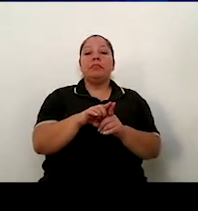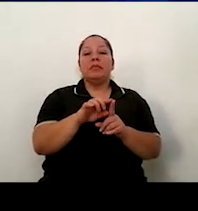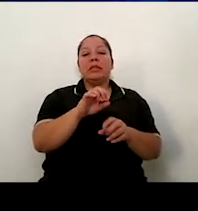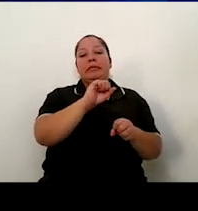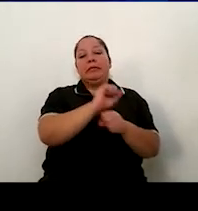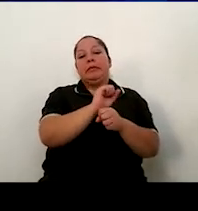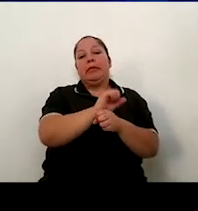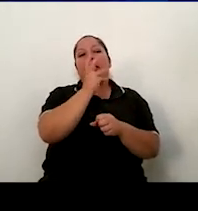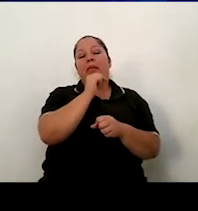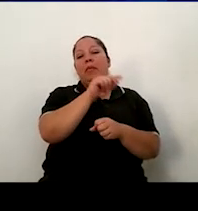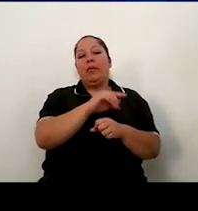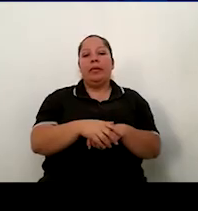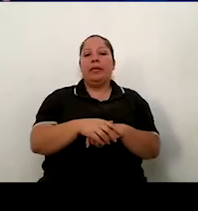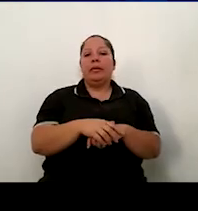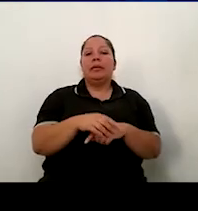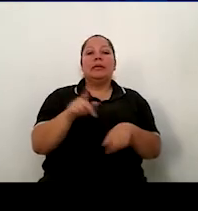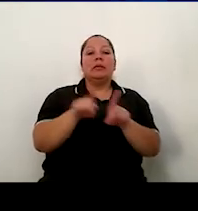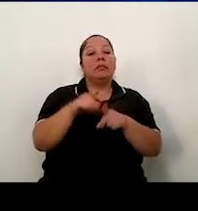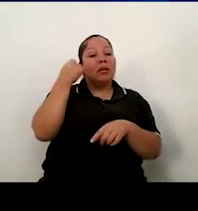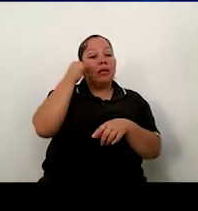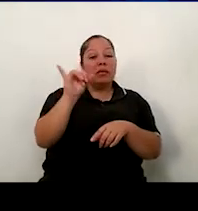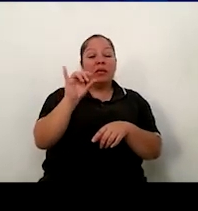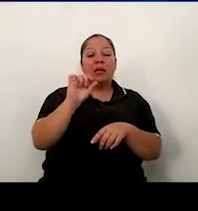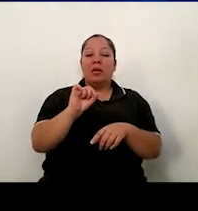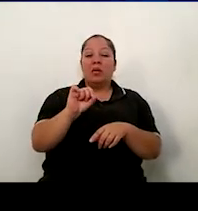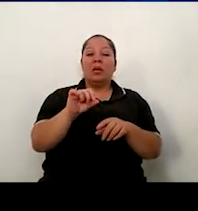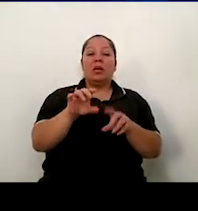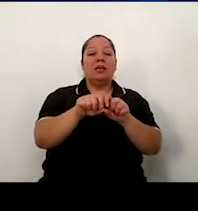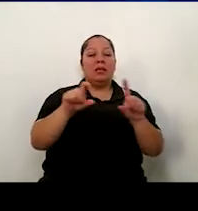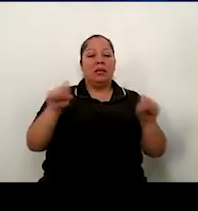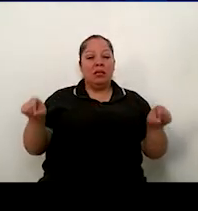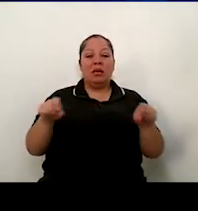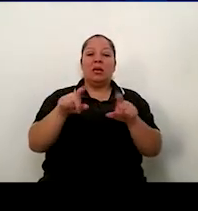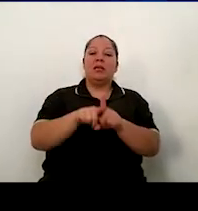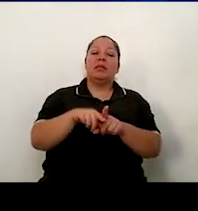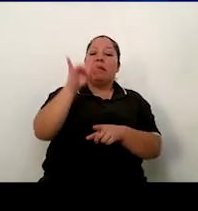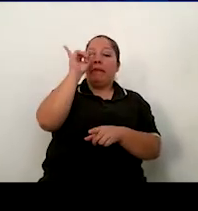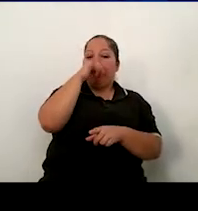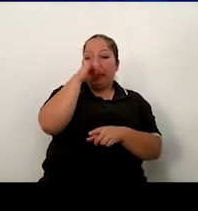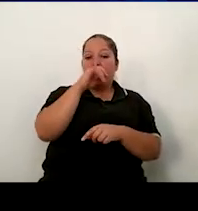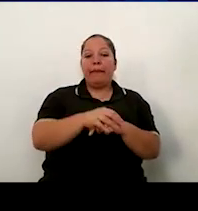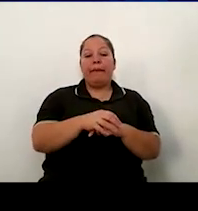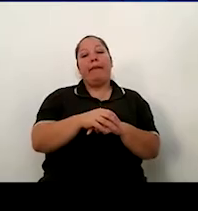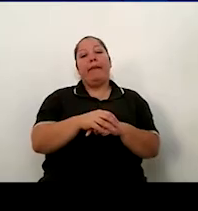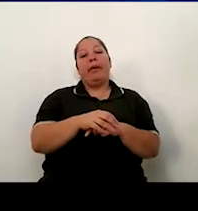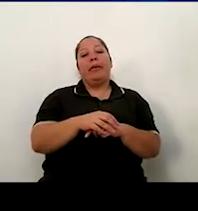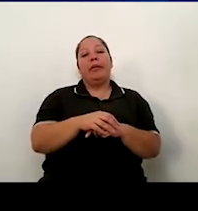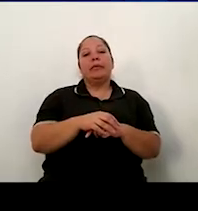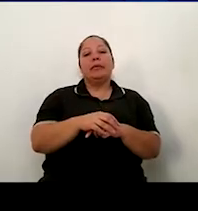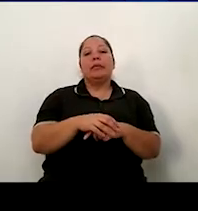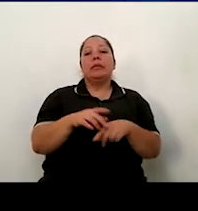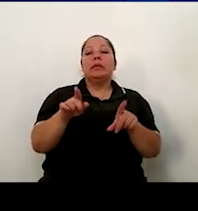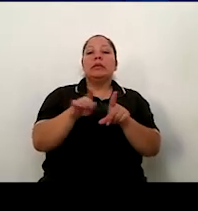salame, bacon, linguiças, principalmente as linguiças defumadas, né? Tipo a calabresa, salsicha,